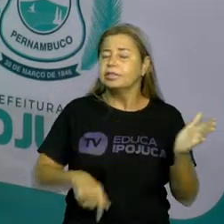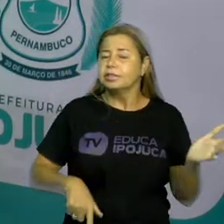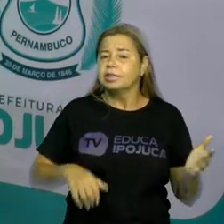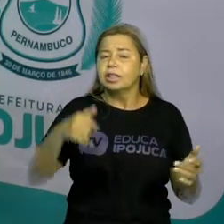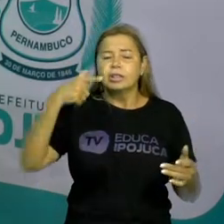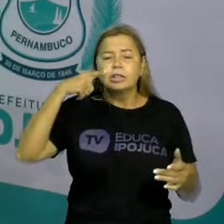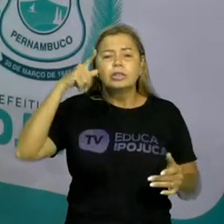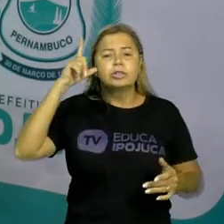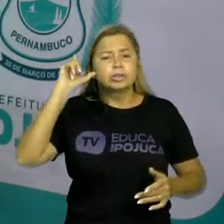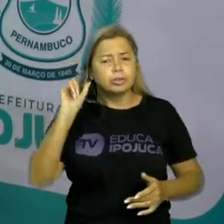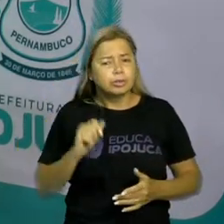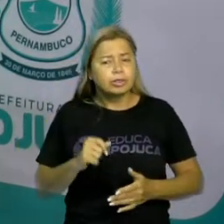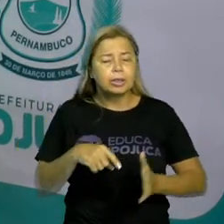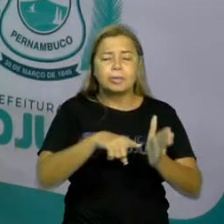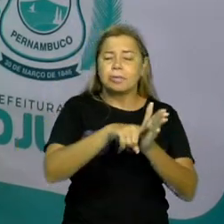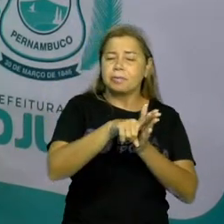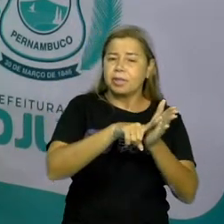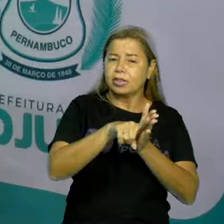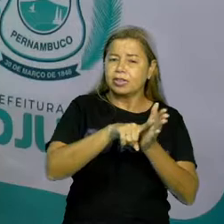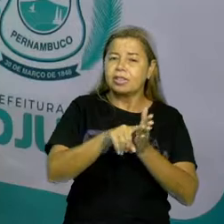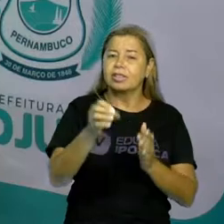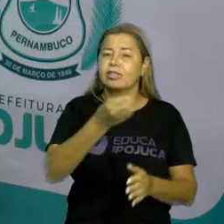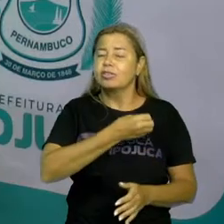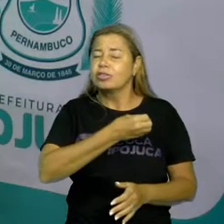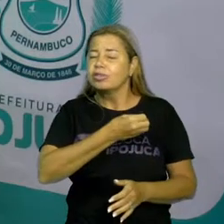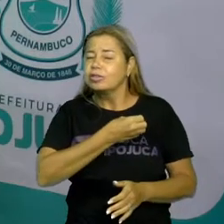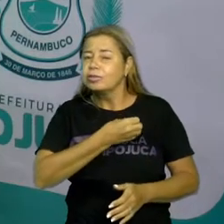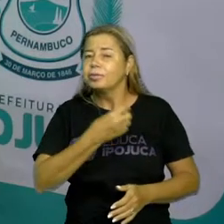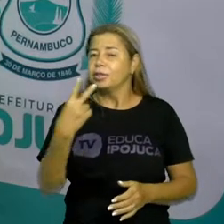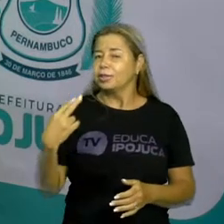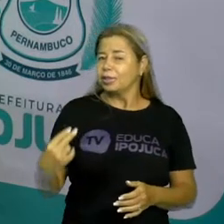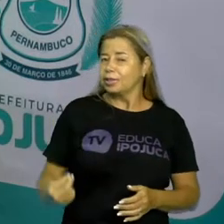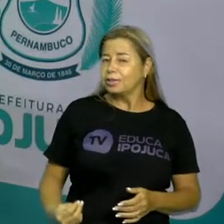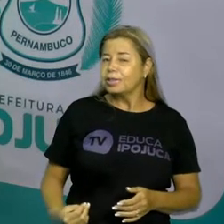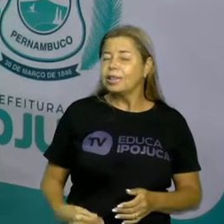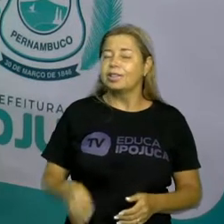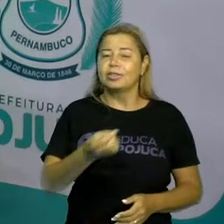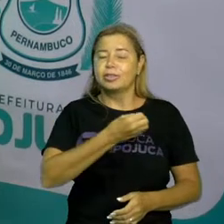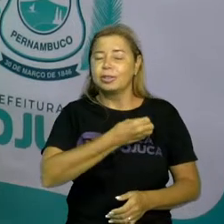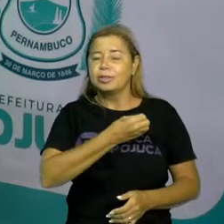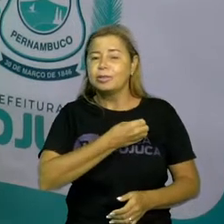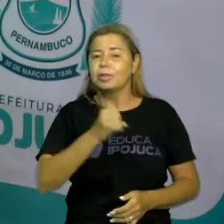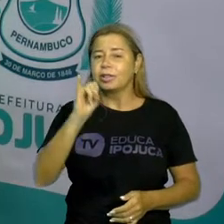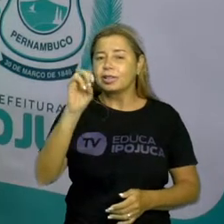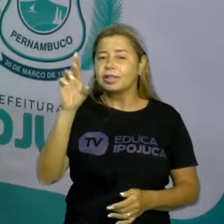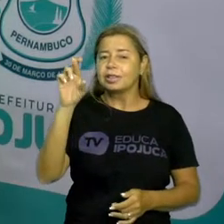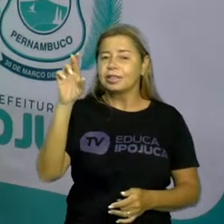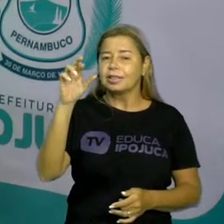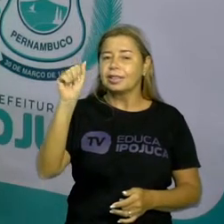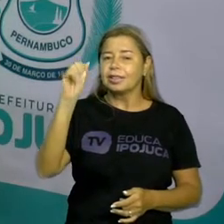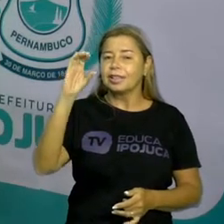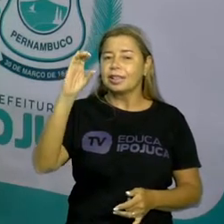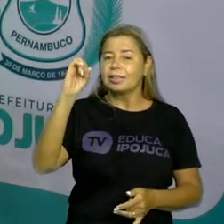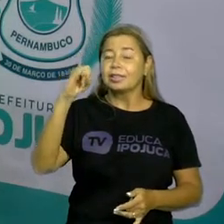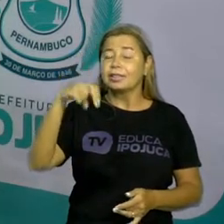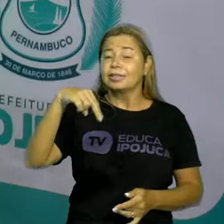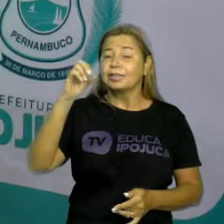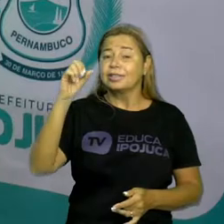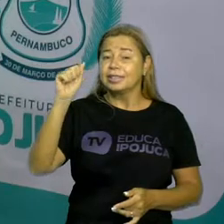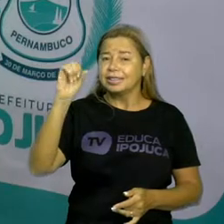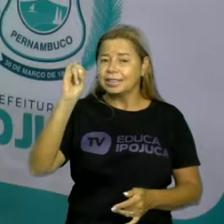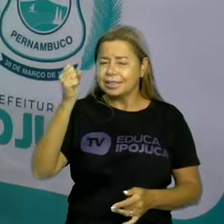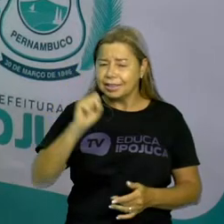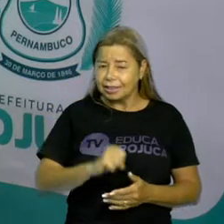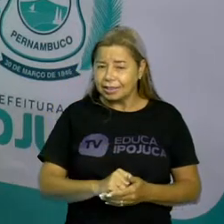eram números naturais, pesquisaram o que eram números racionais, números inteiros. Mostrou para a professora. Gente, é muito importante